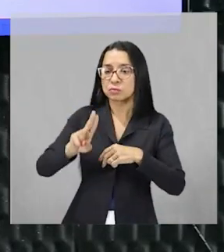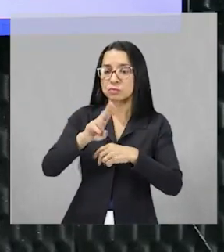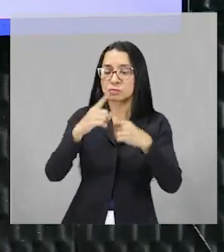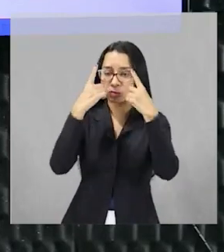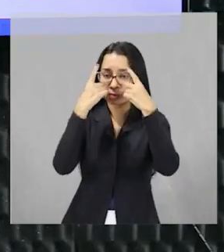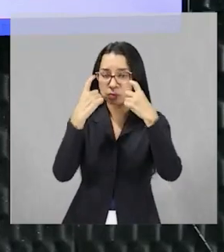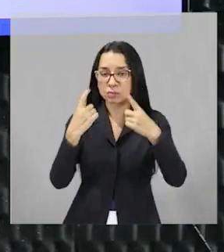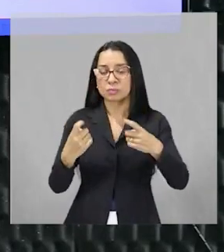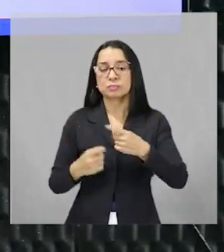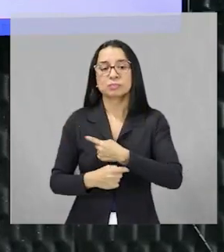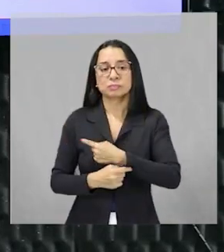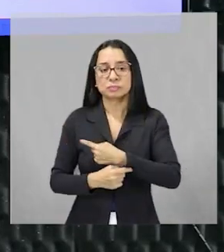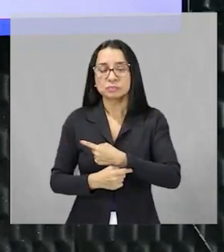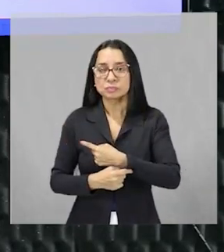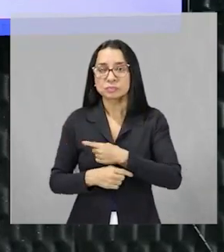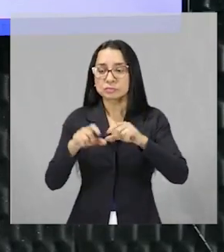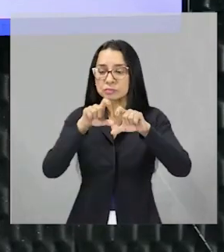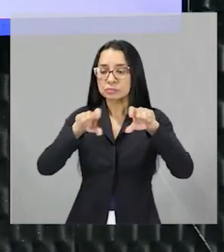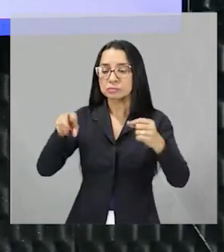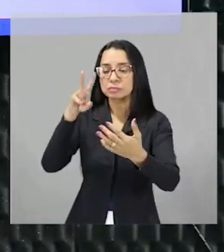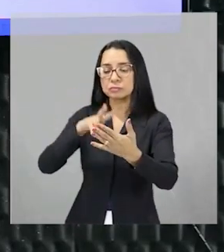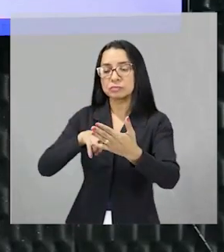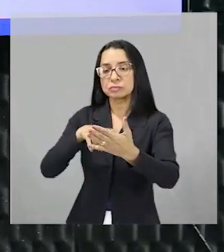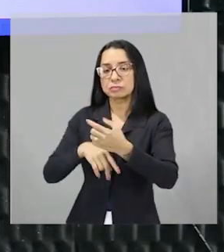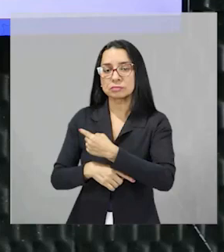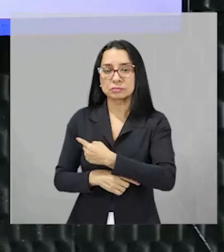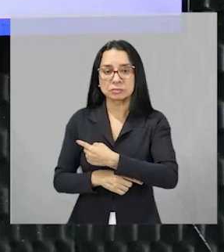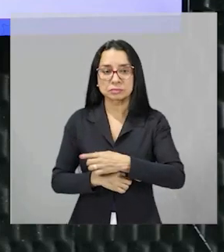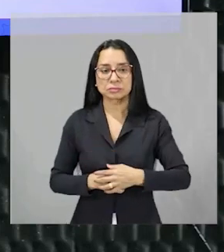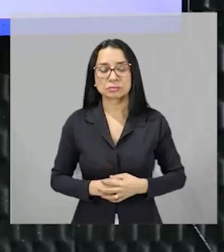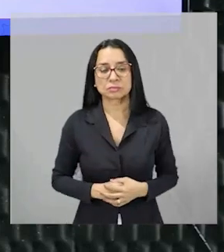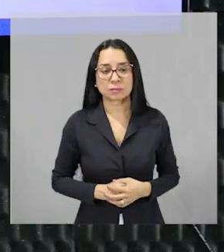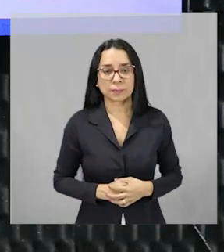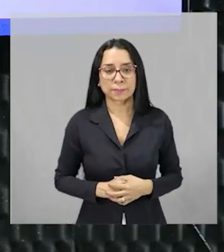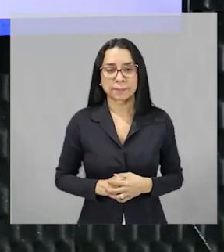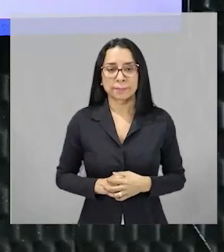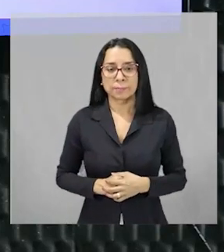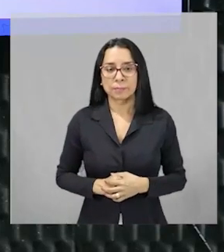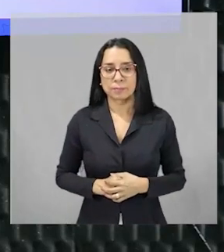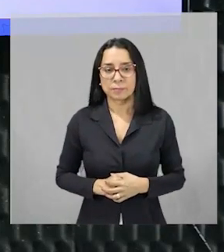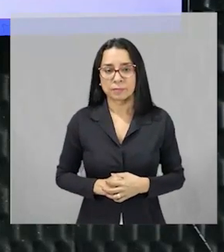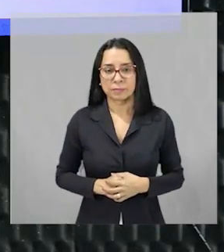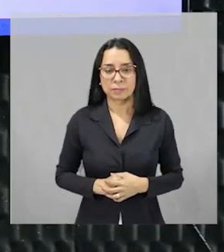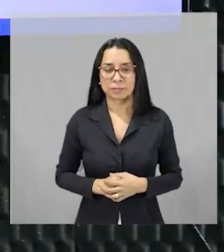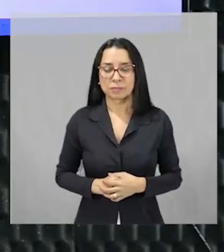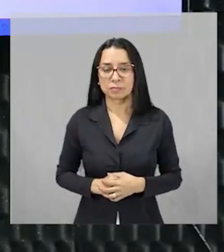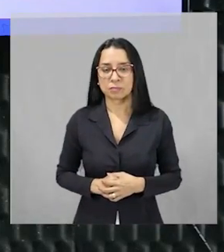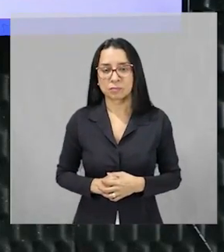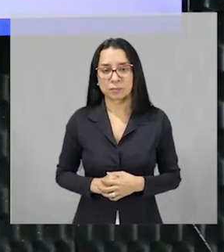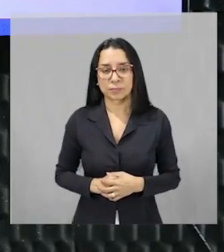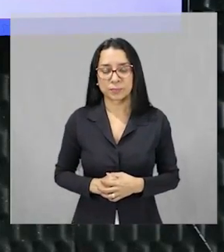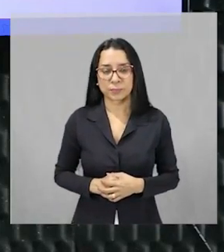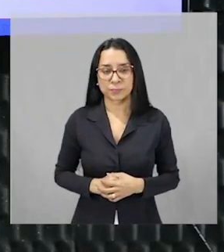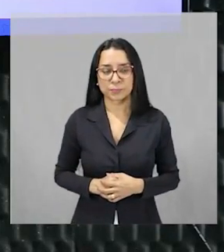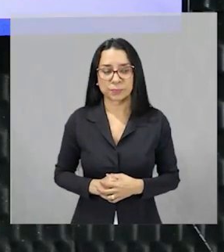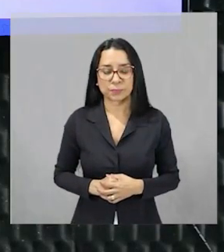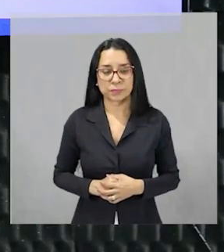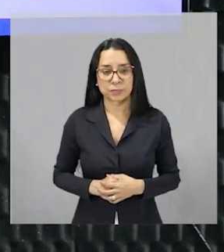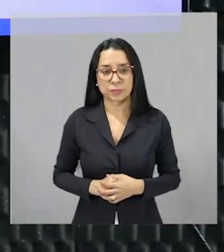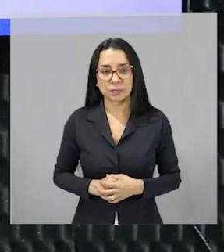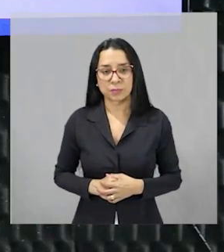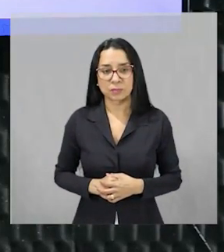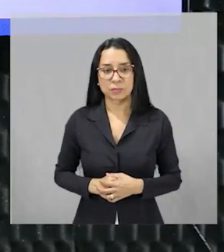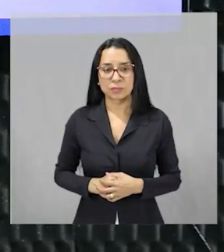seguinte, né, o jagunço falou com o caboclo, conversando na sua varanda. Meu patrão vai tomar suas